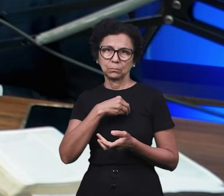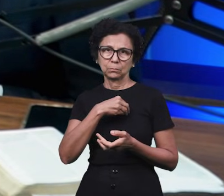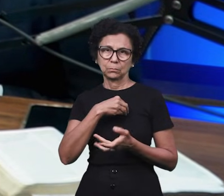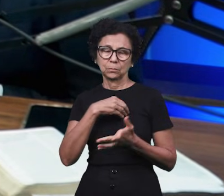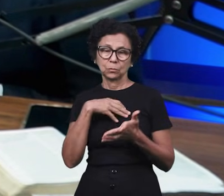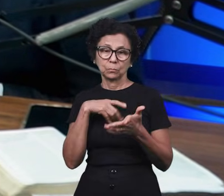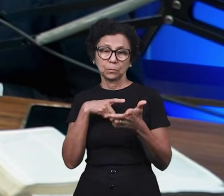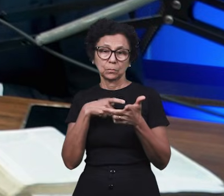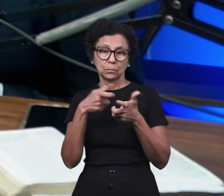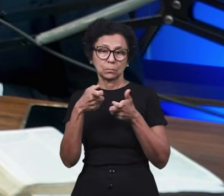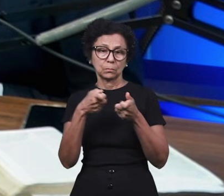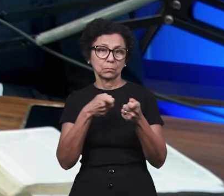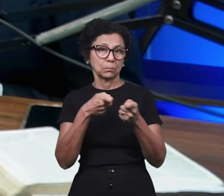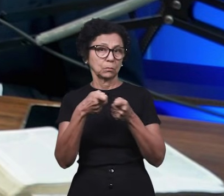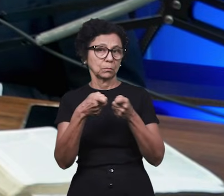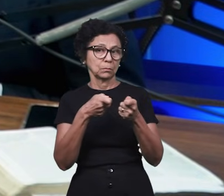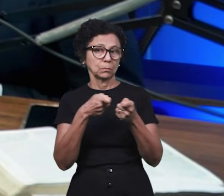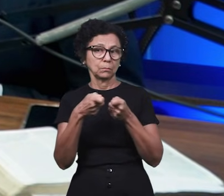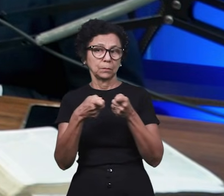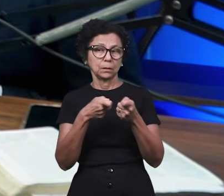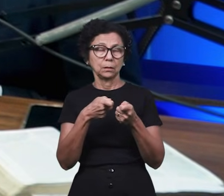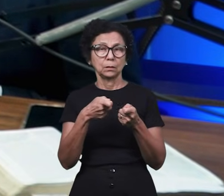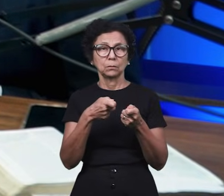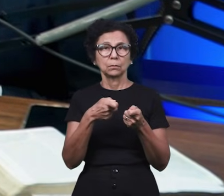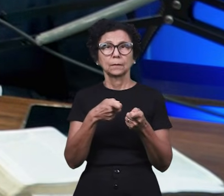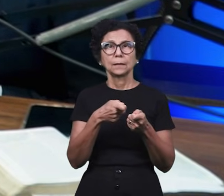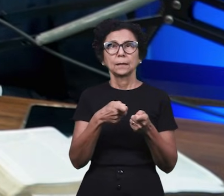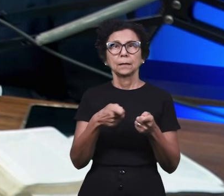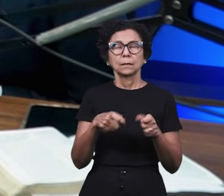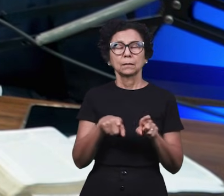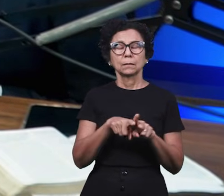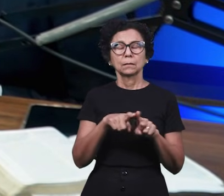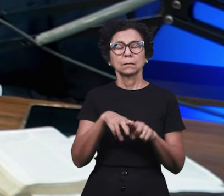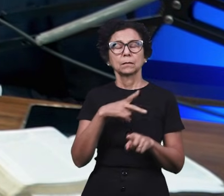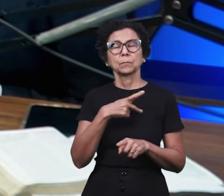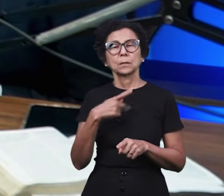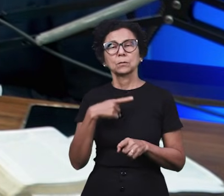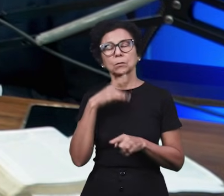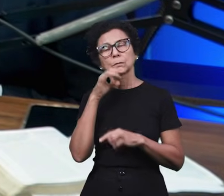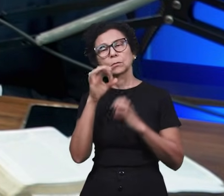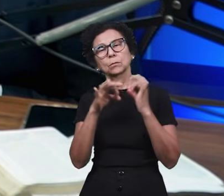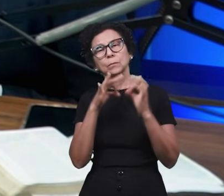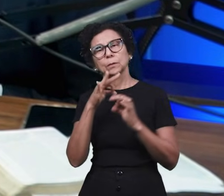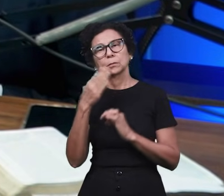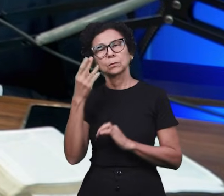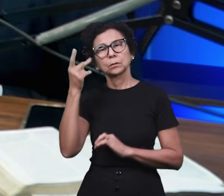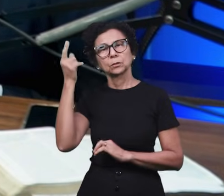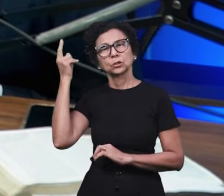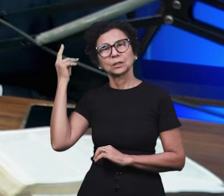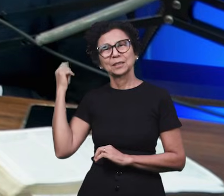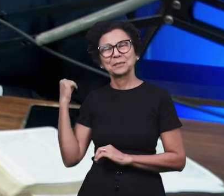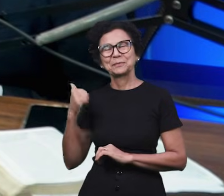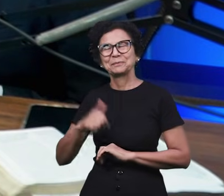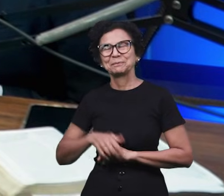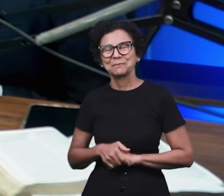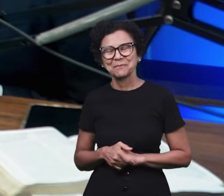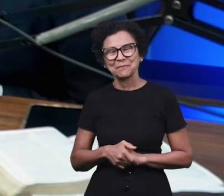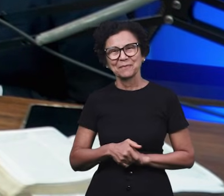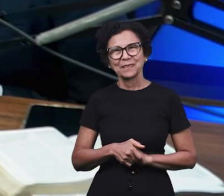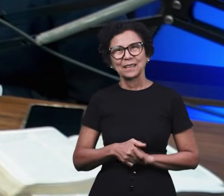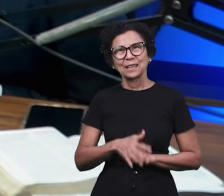na mente, e aí eu lembrei quando o pastor comentou que naquela época o homem já nascia devendo,